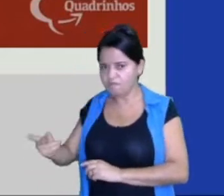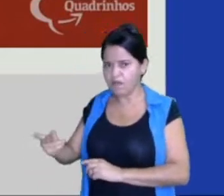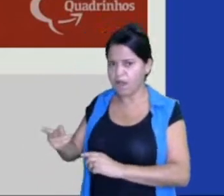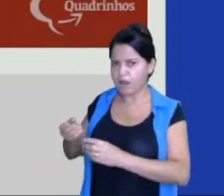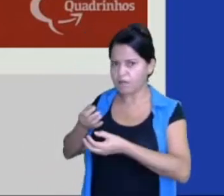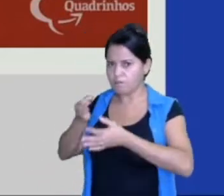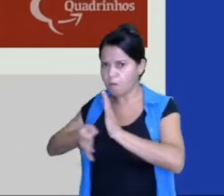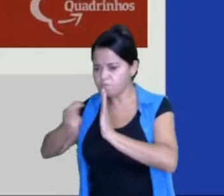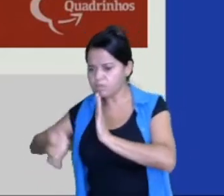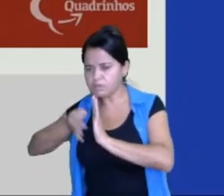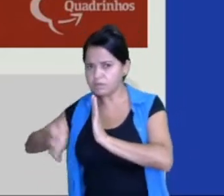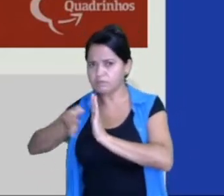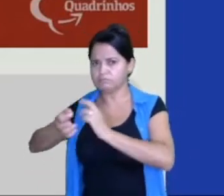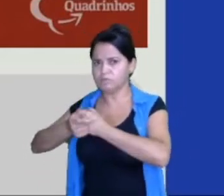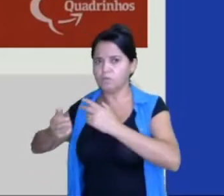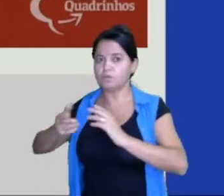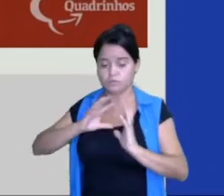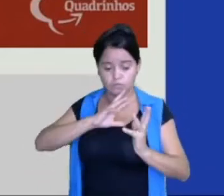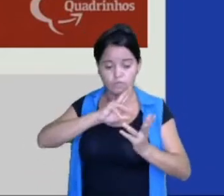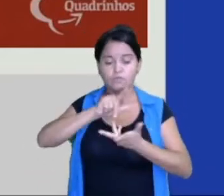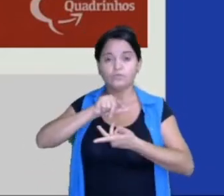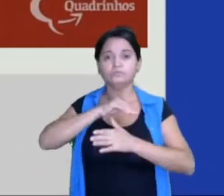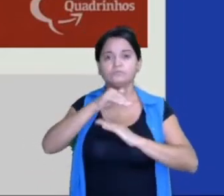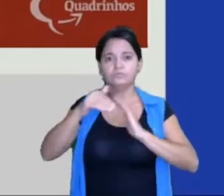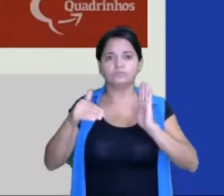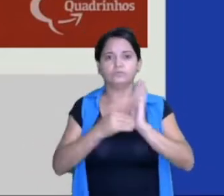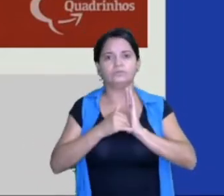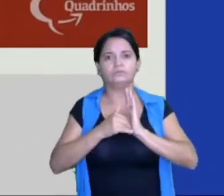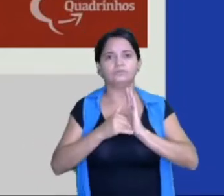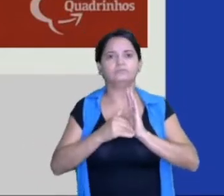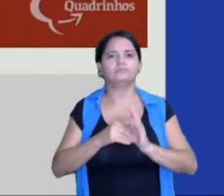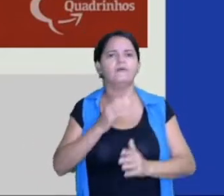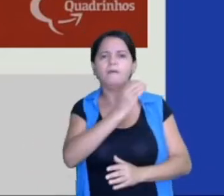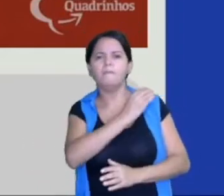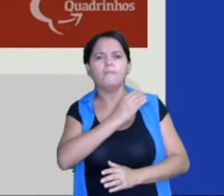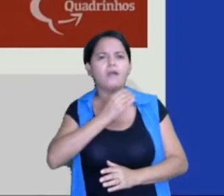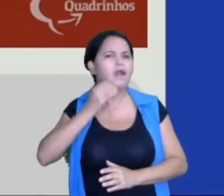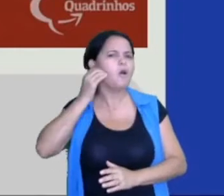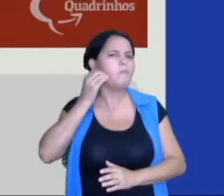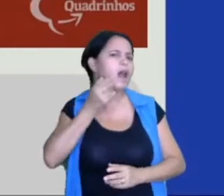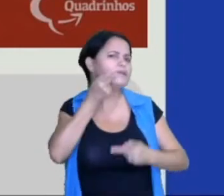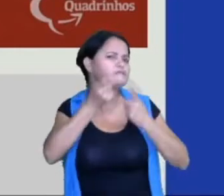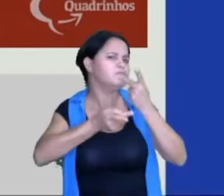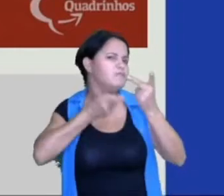no mundo todo. Por que Karl Marx falaria dessa forma?